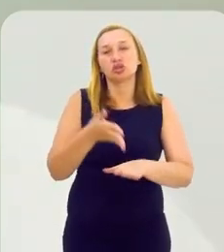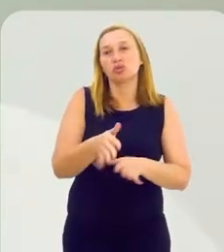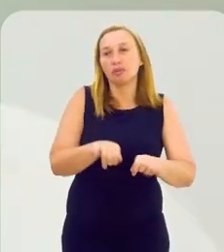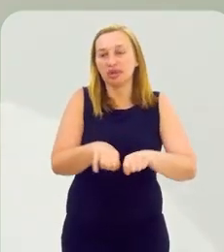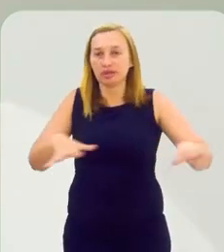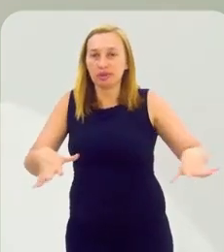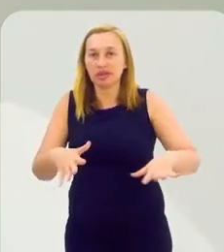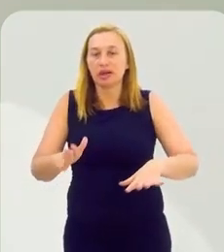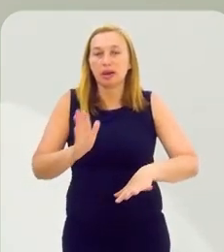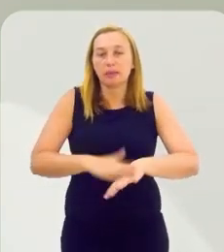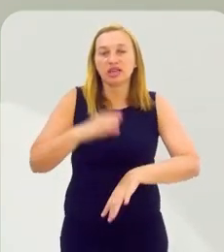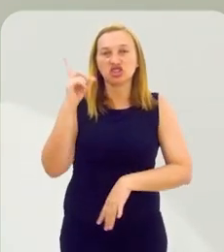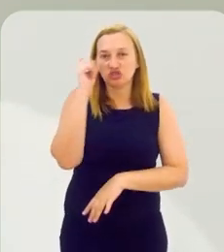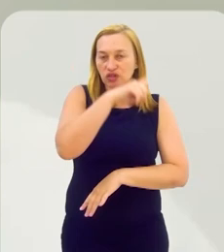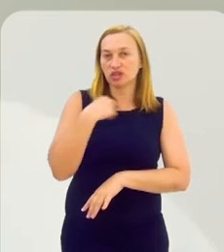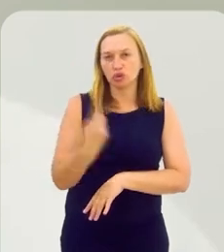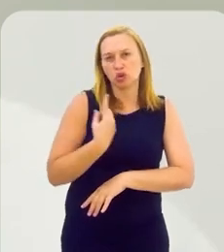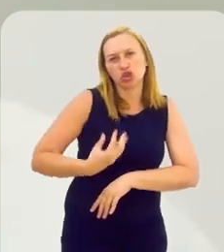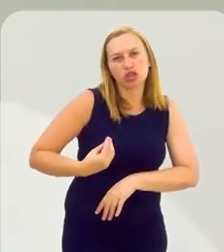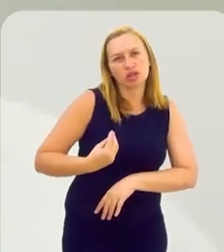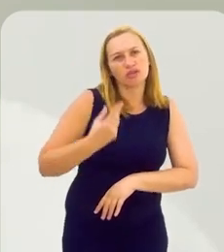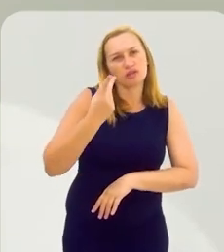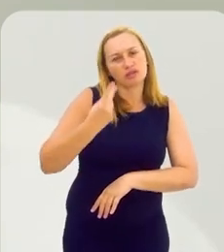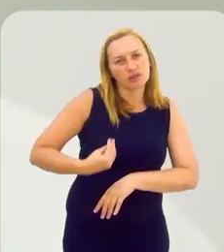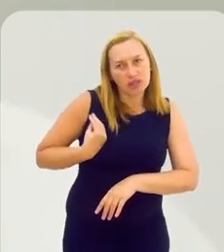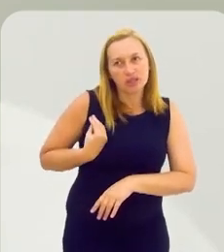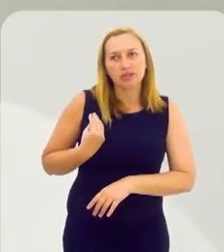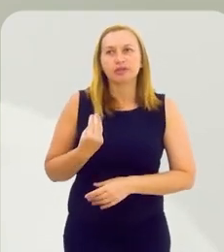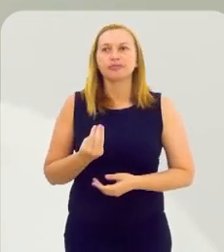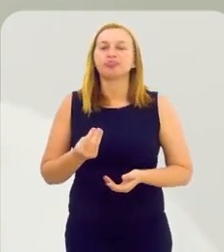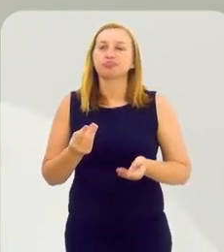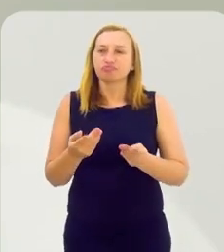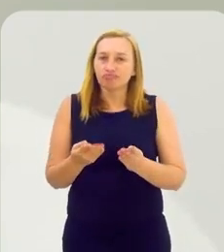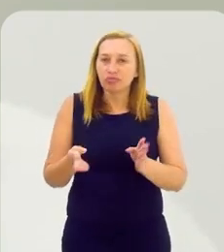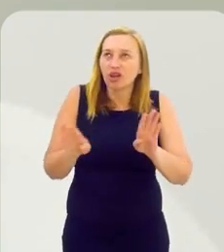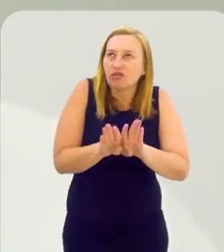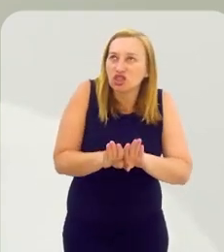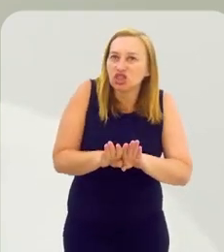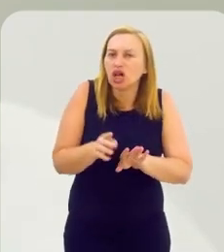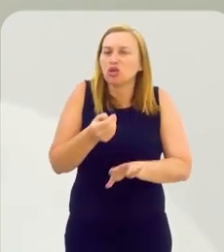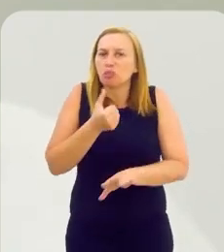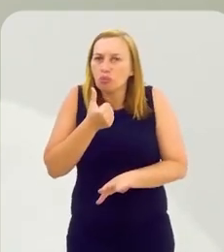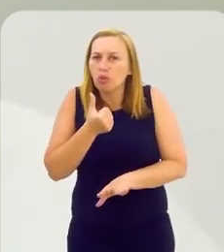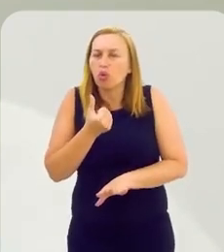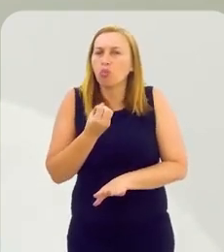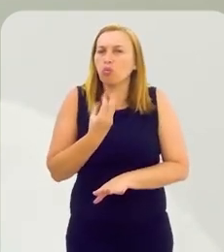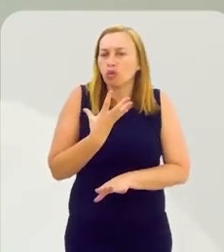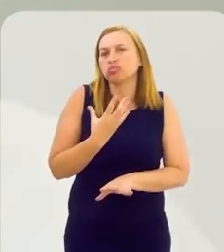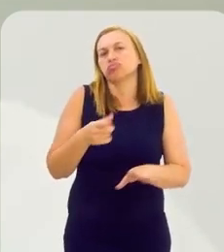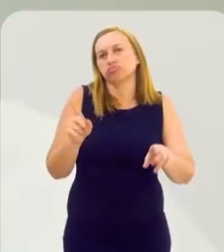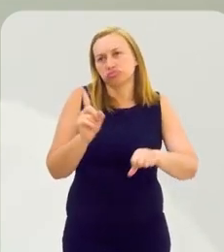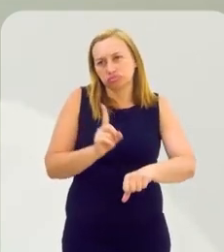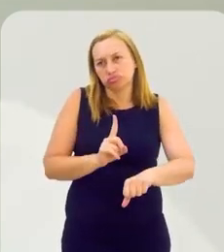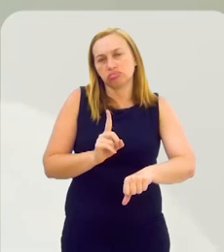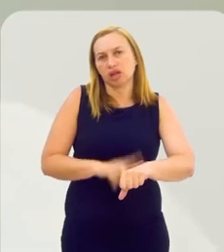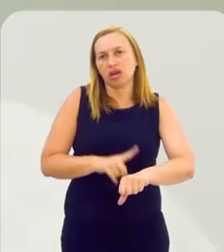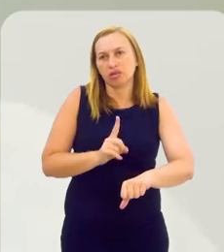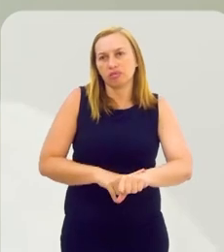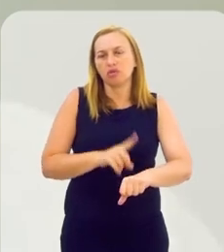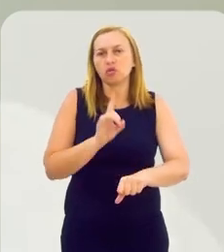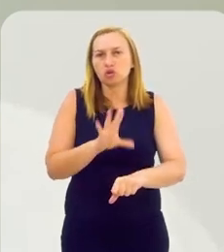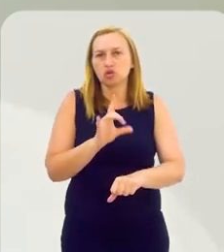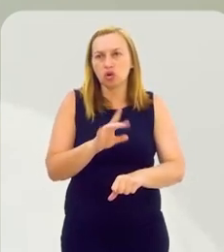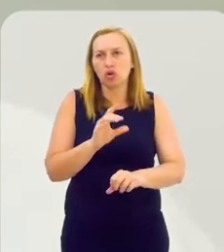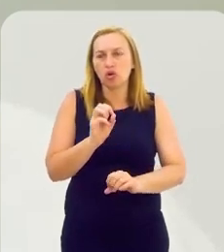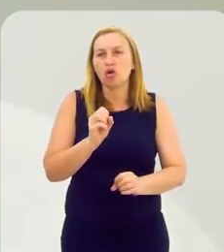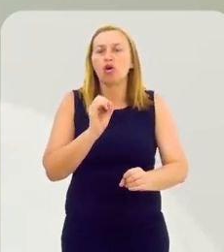parte, a mais dura, talvez, da nossa história, onde o setor ficou praticamente fechado durante muito tempo, funcionando apenas com delivery, mas só